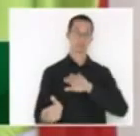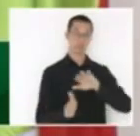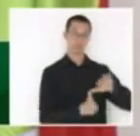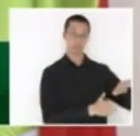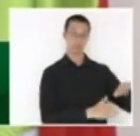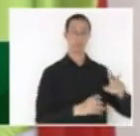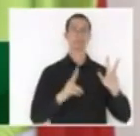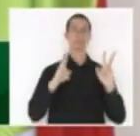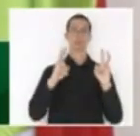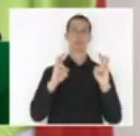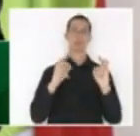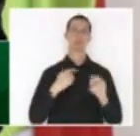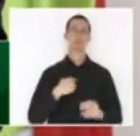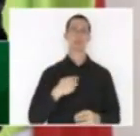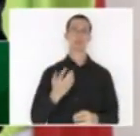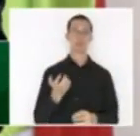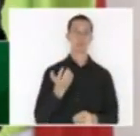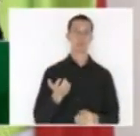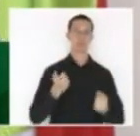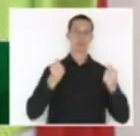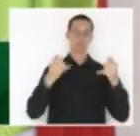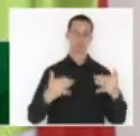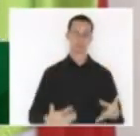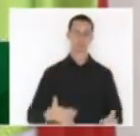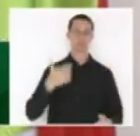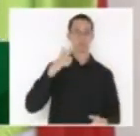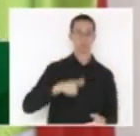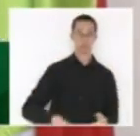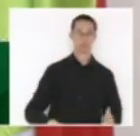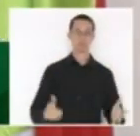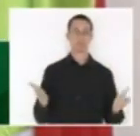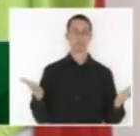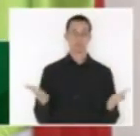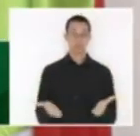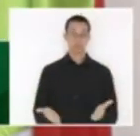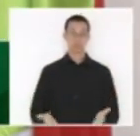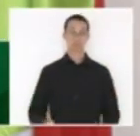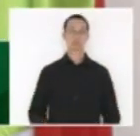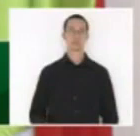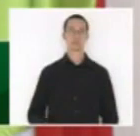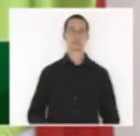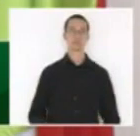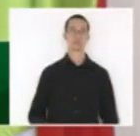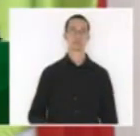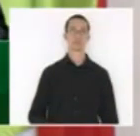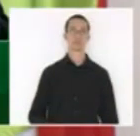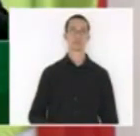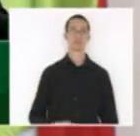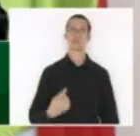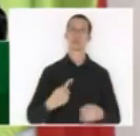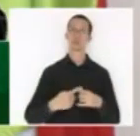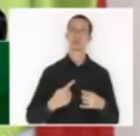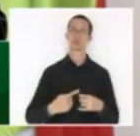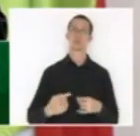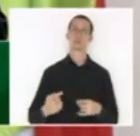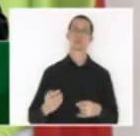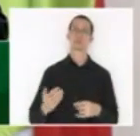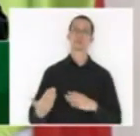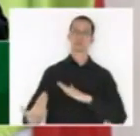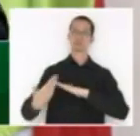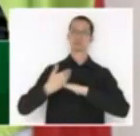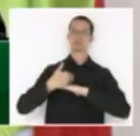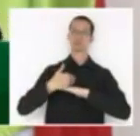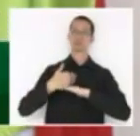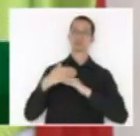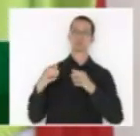falar novamente no dia de hoje, eu recebi a visita da diretoria